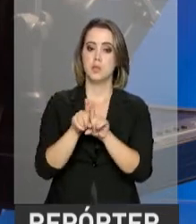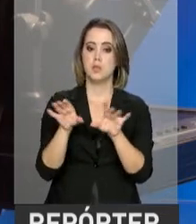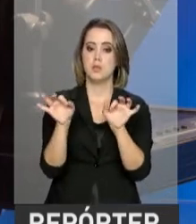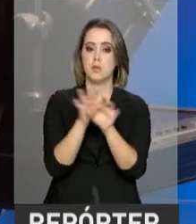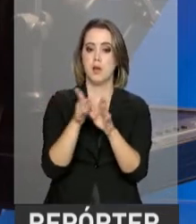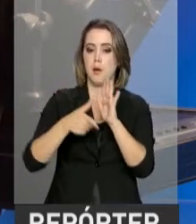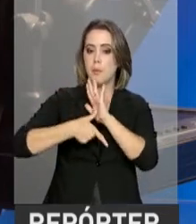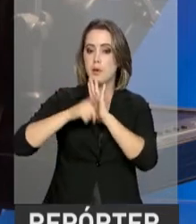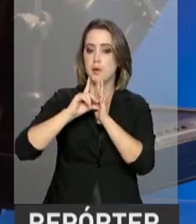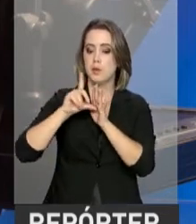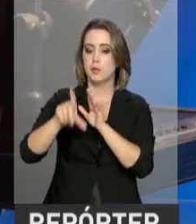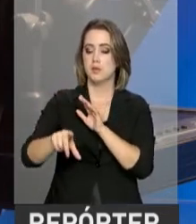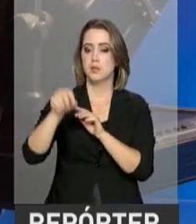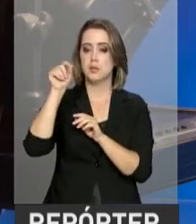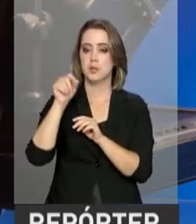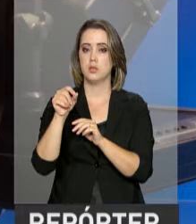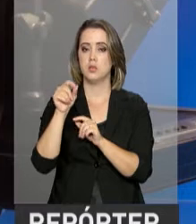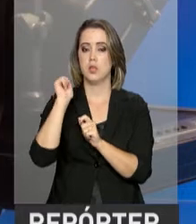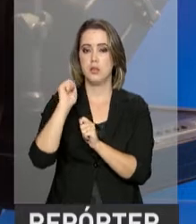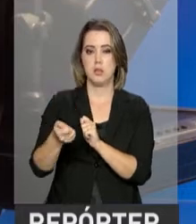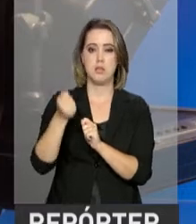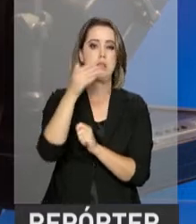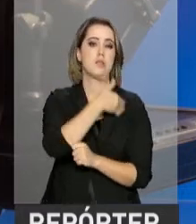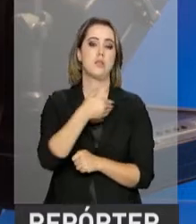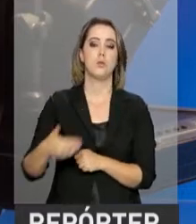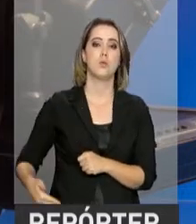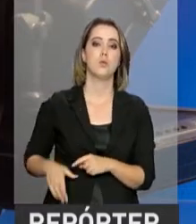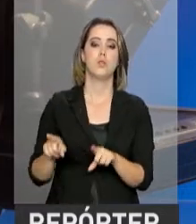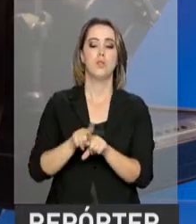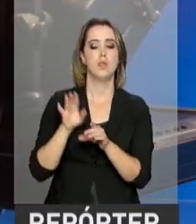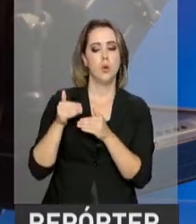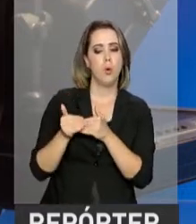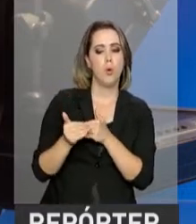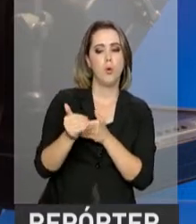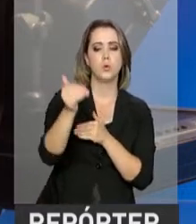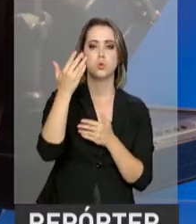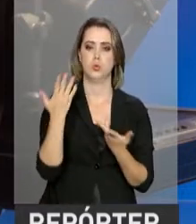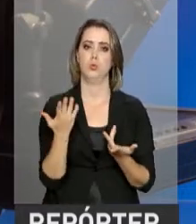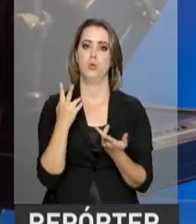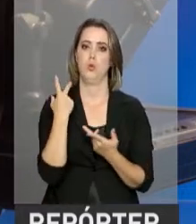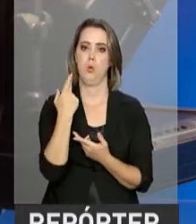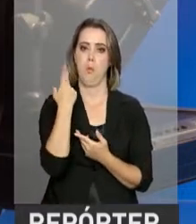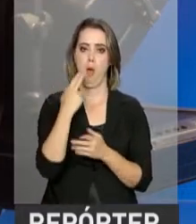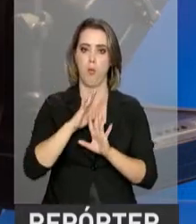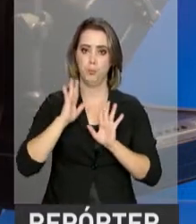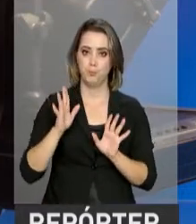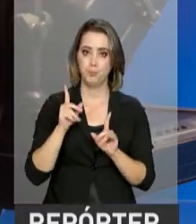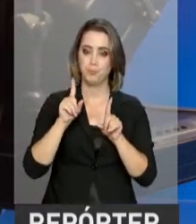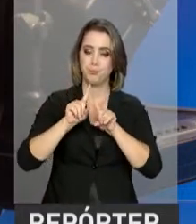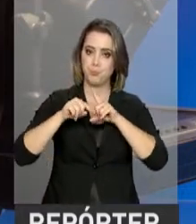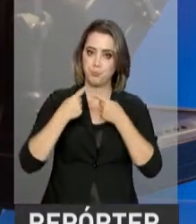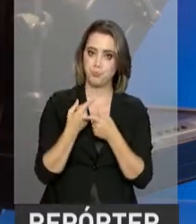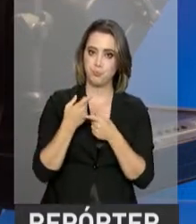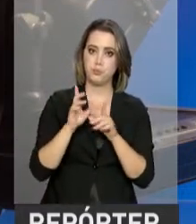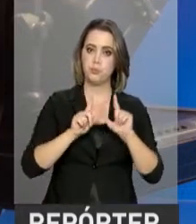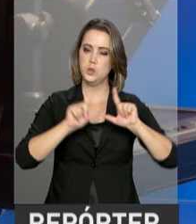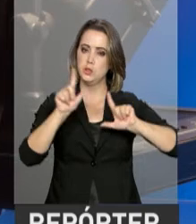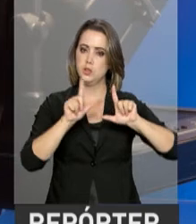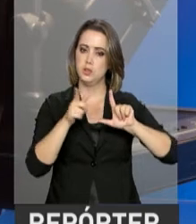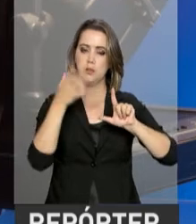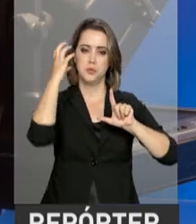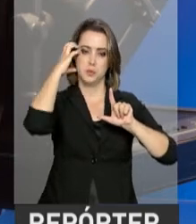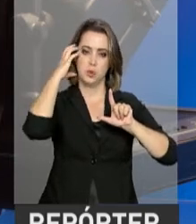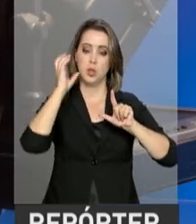do governo pela renovação, o serviço será mantido de forma provisória. As emissoras que não apresentarem pedido